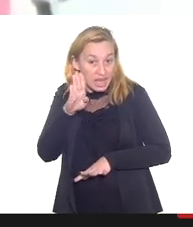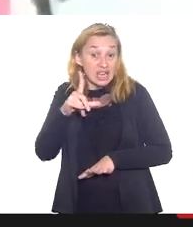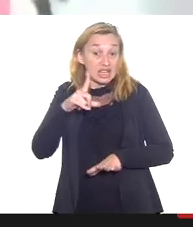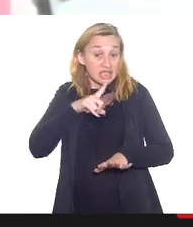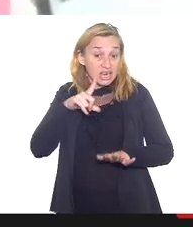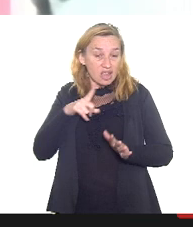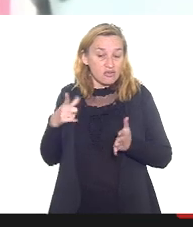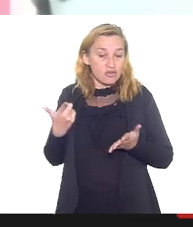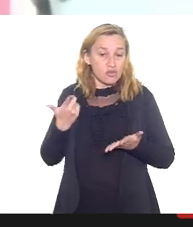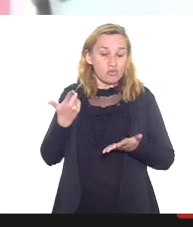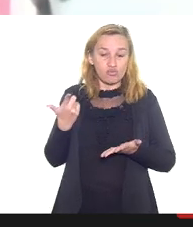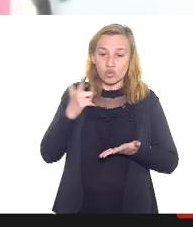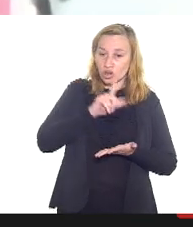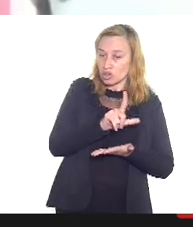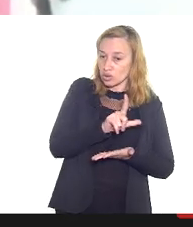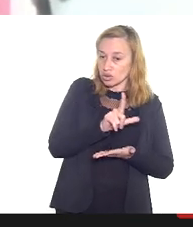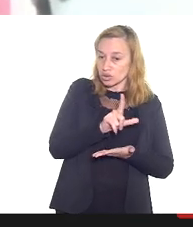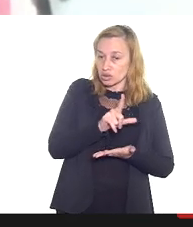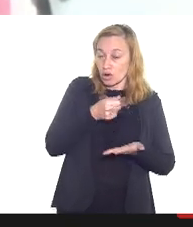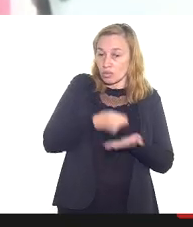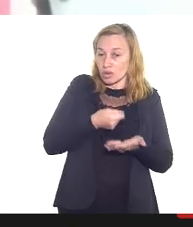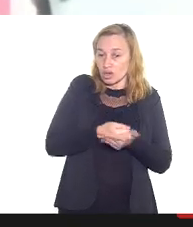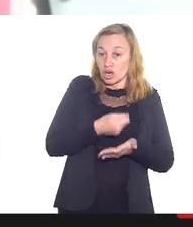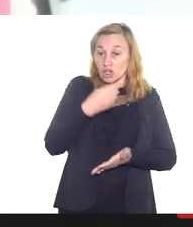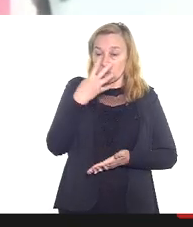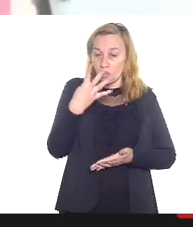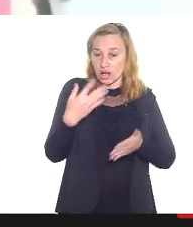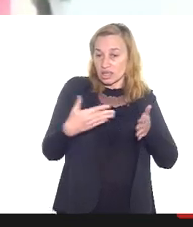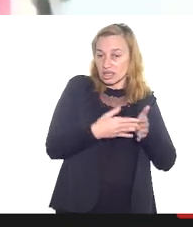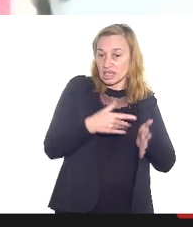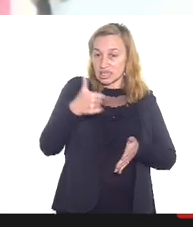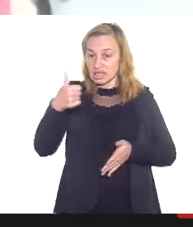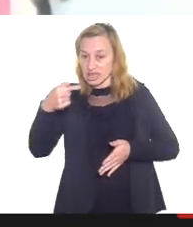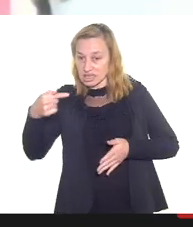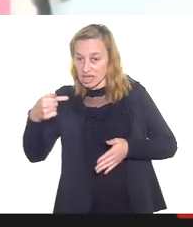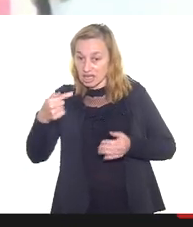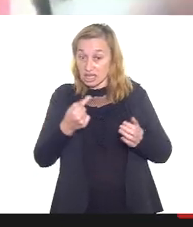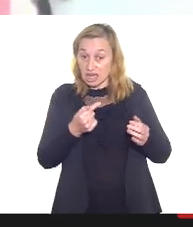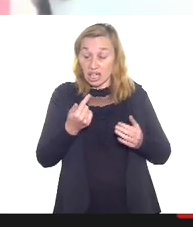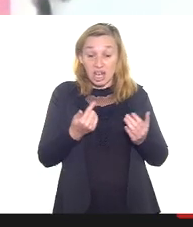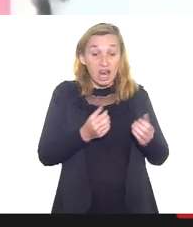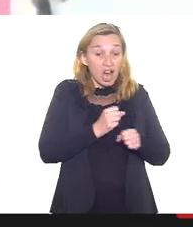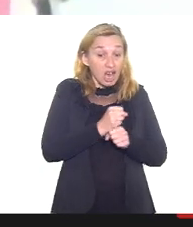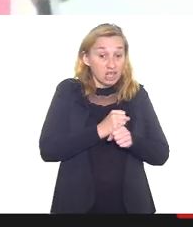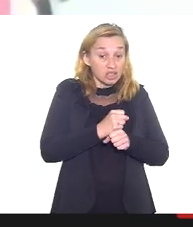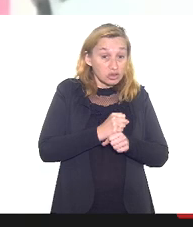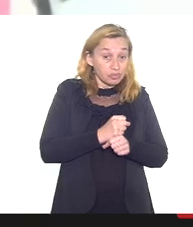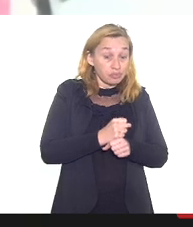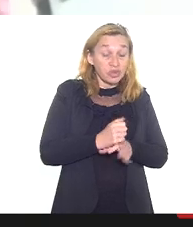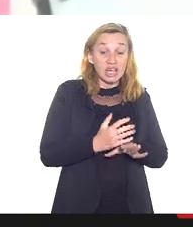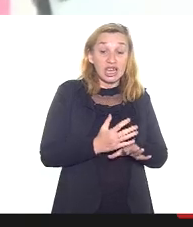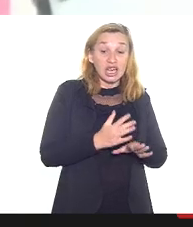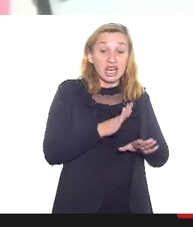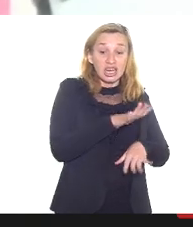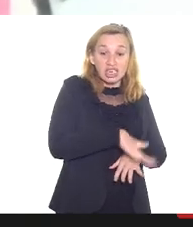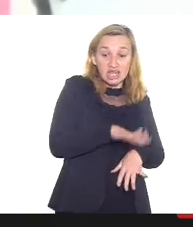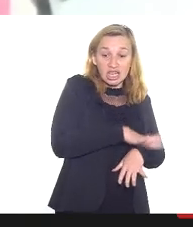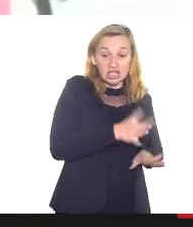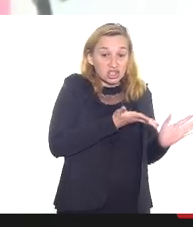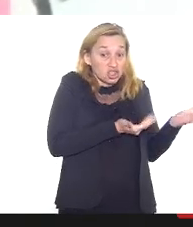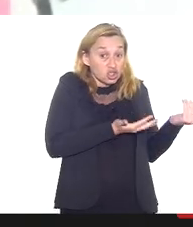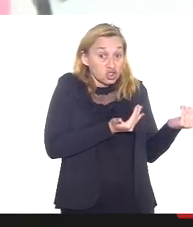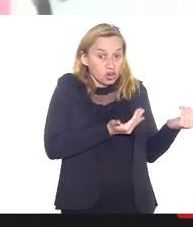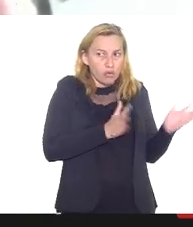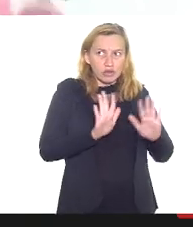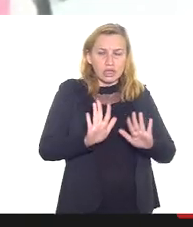obrigatoriedade de 4 aos 17 anos para as crianças e jovens, numa interesa, e aí, na